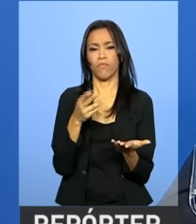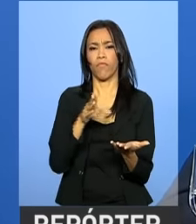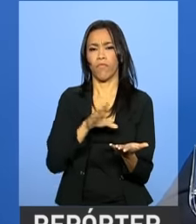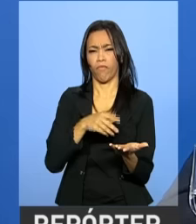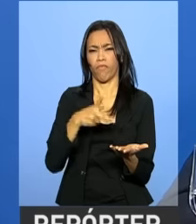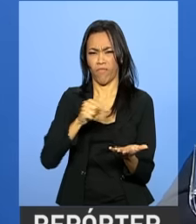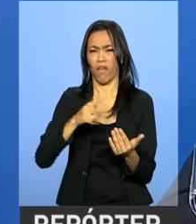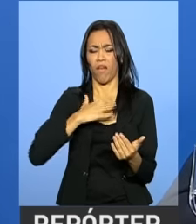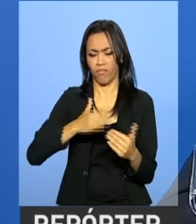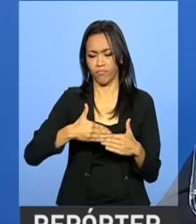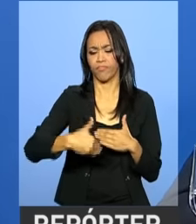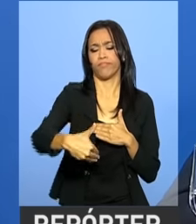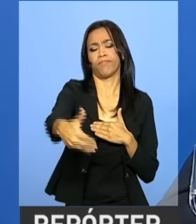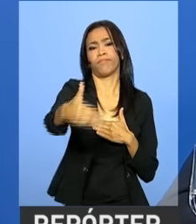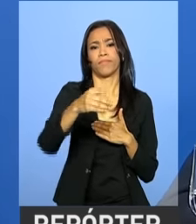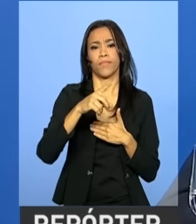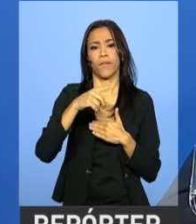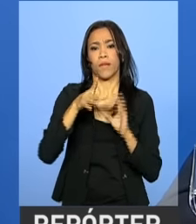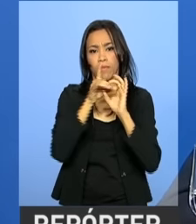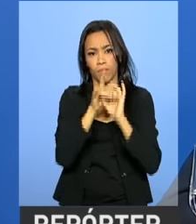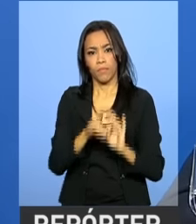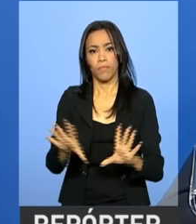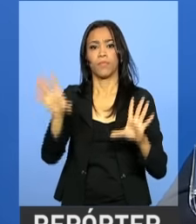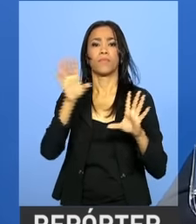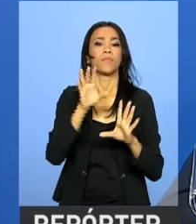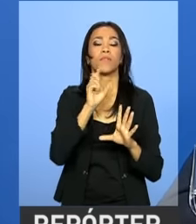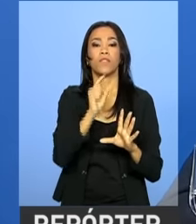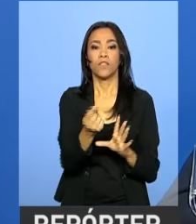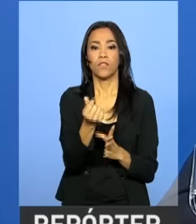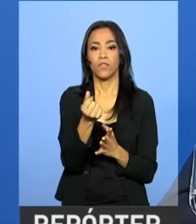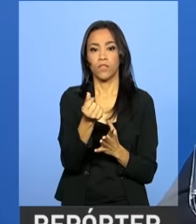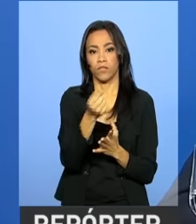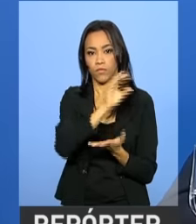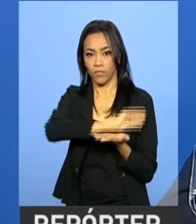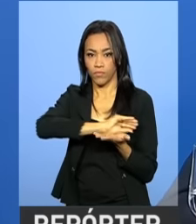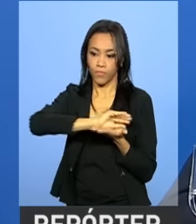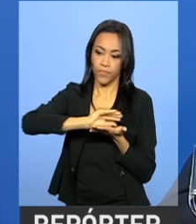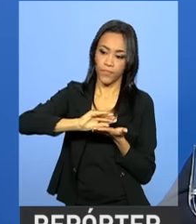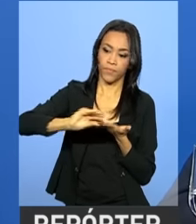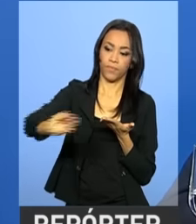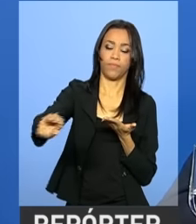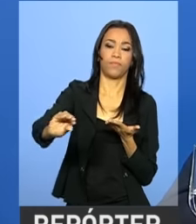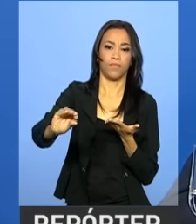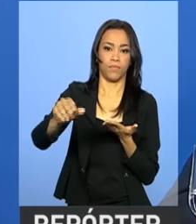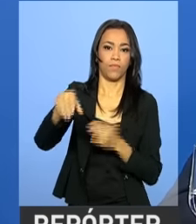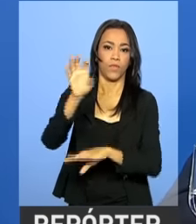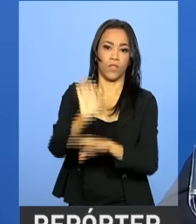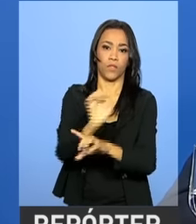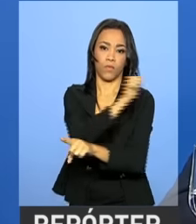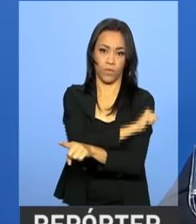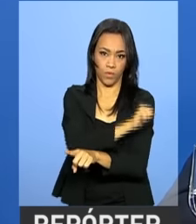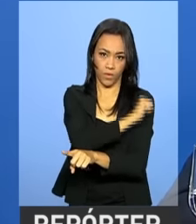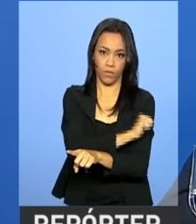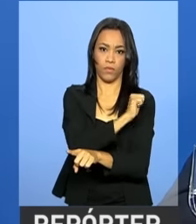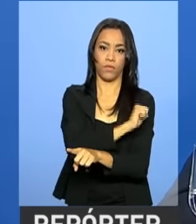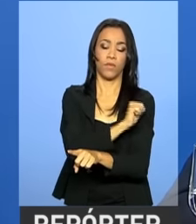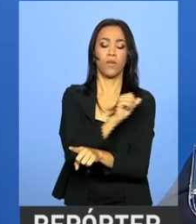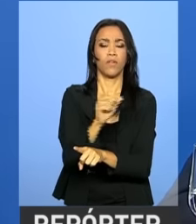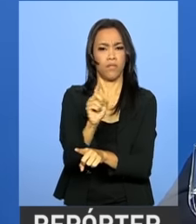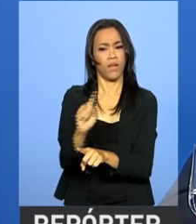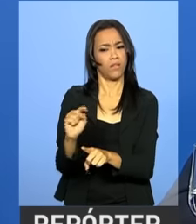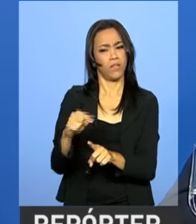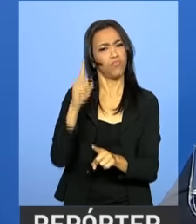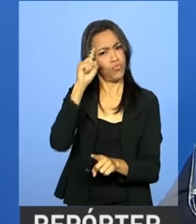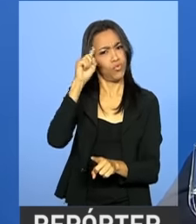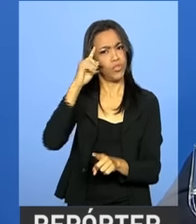nós tenhamos a autorização orçamentária para fazer essa transferência, o que deve ocorrer nos